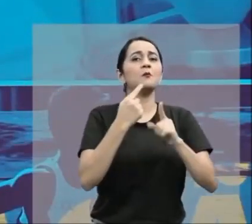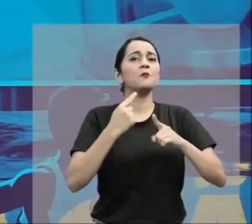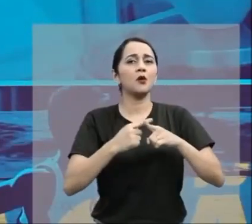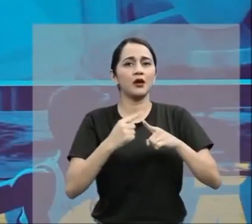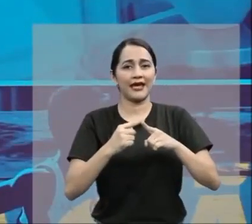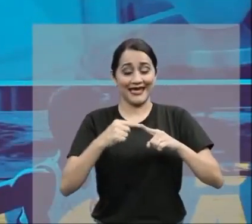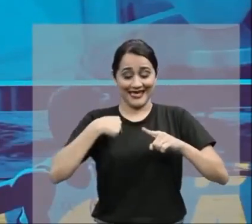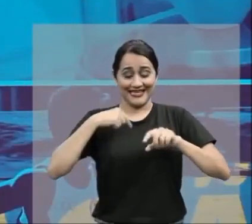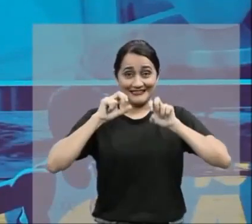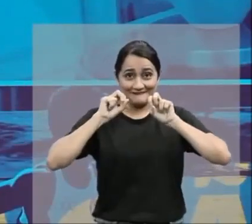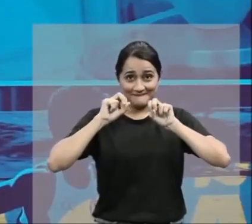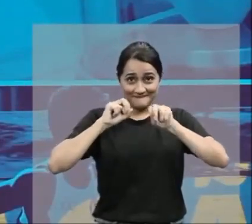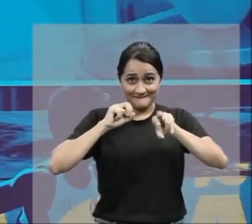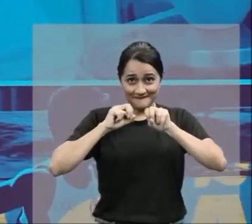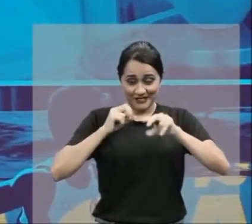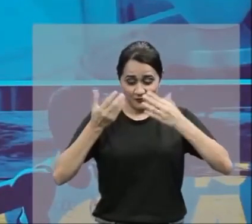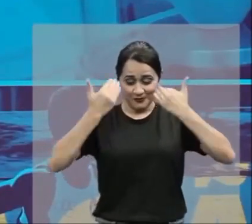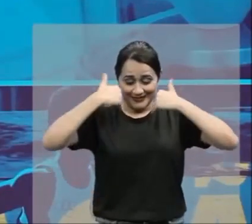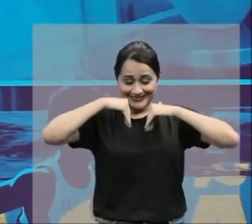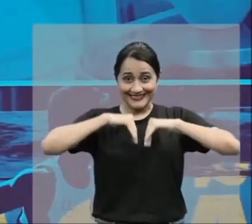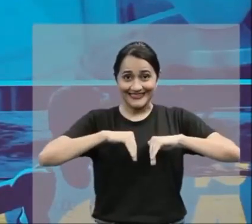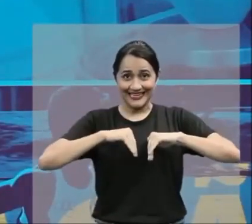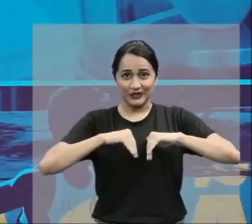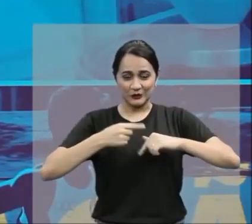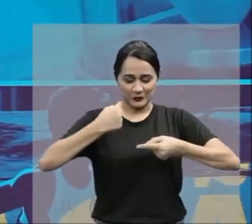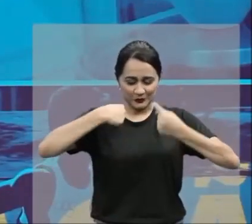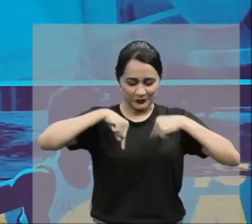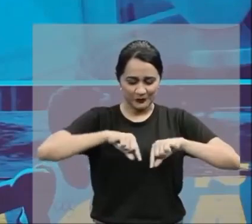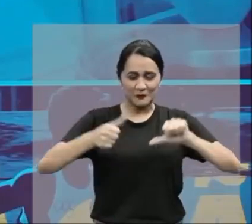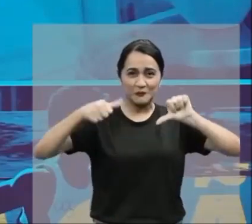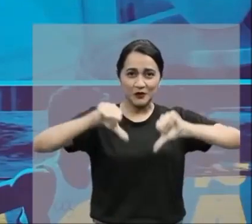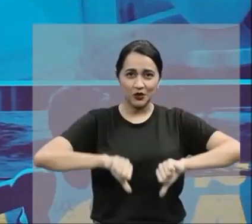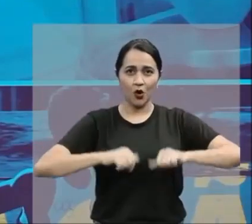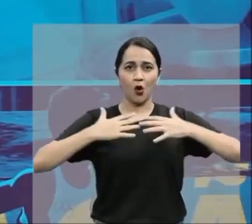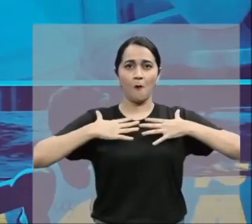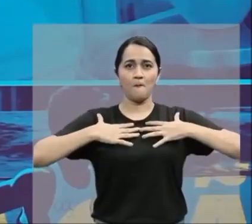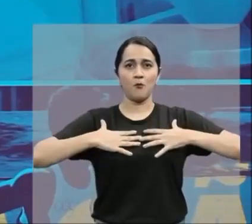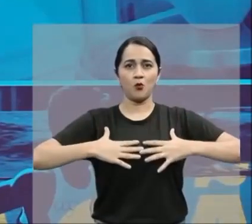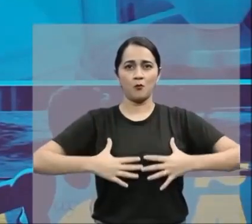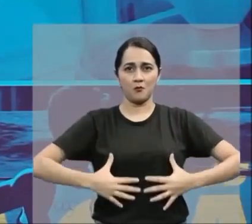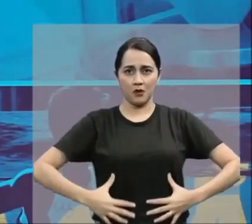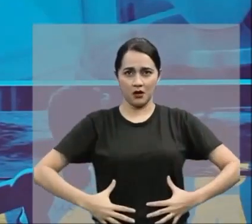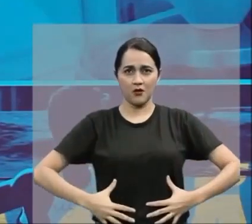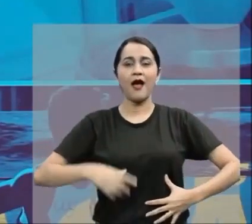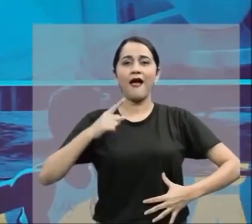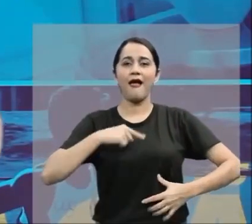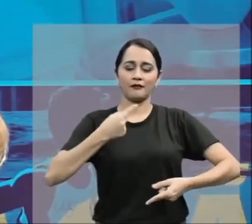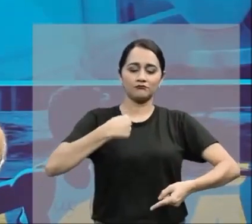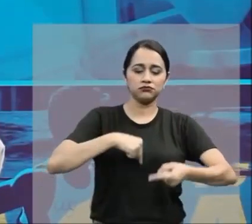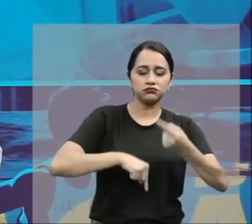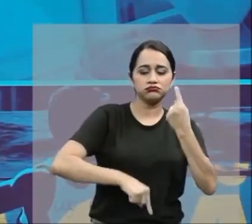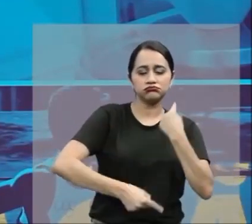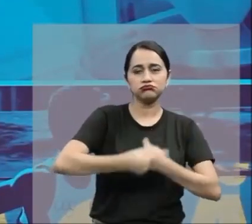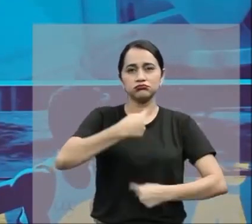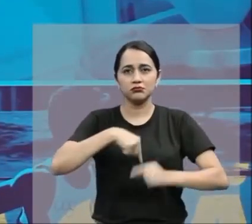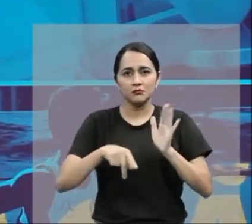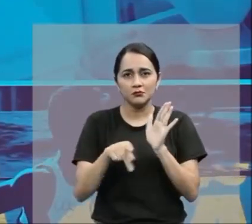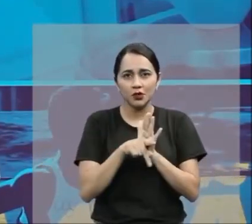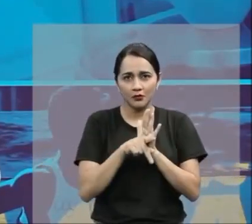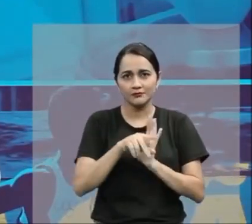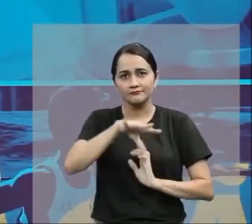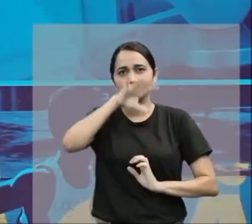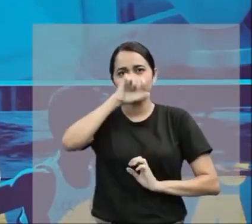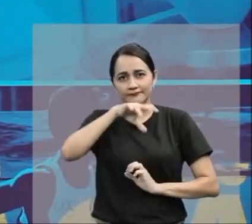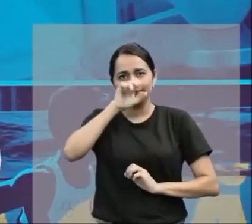algumas situações em que esse vírus realmente ele tende a agredir o pulmão, que nós chamamos de trato